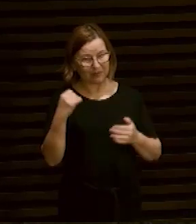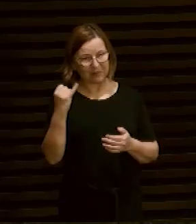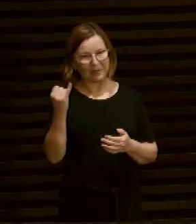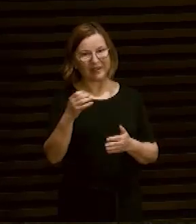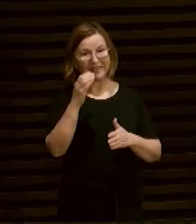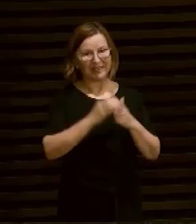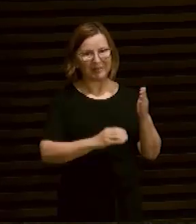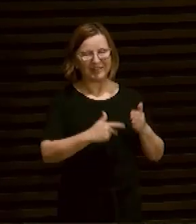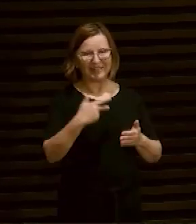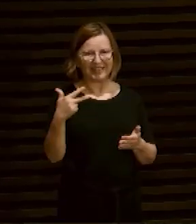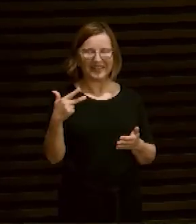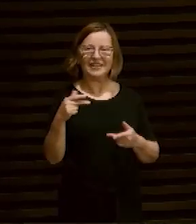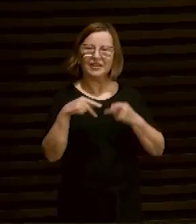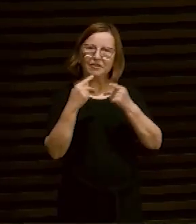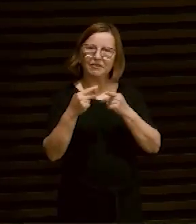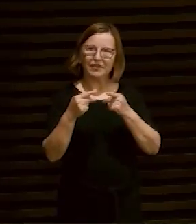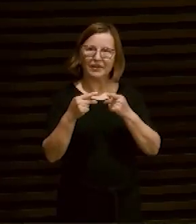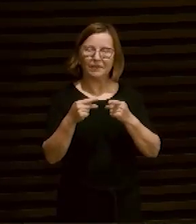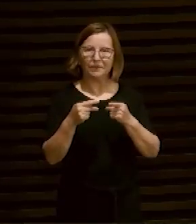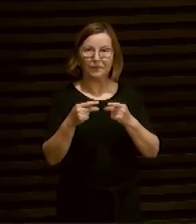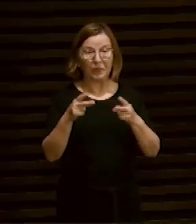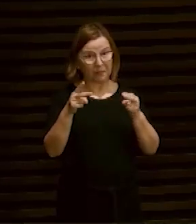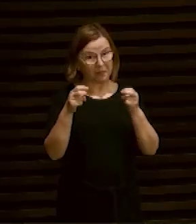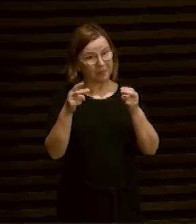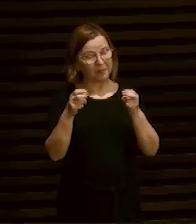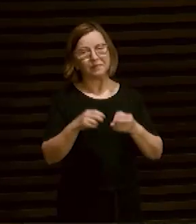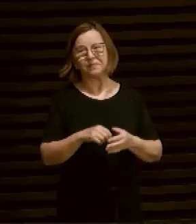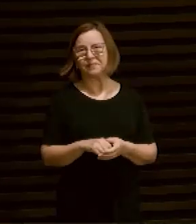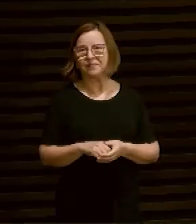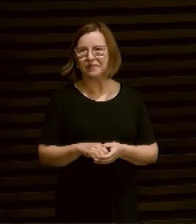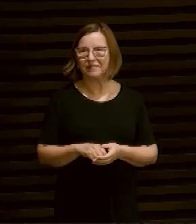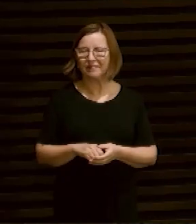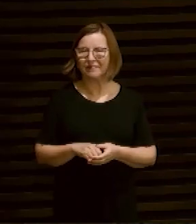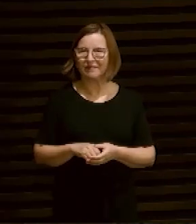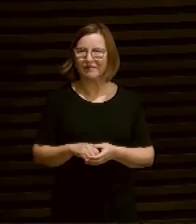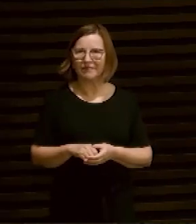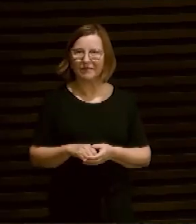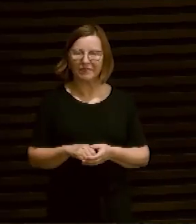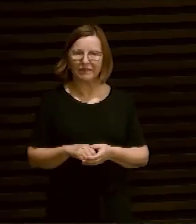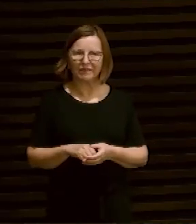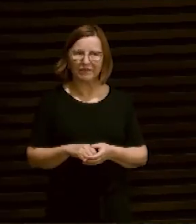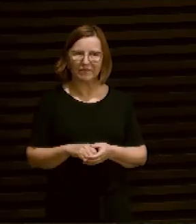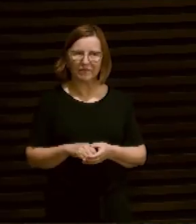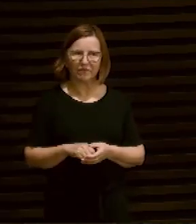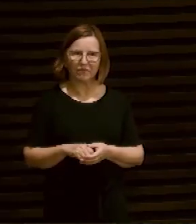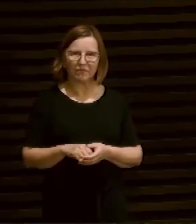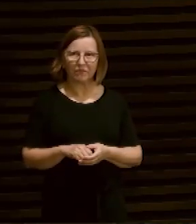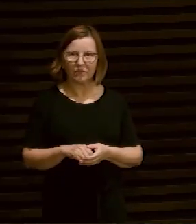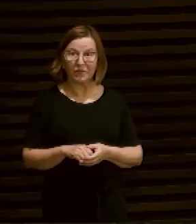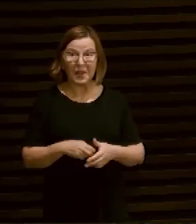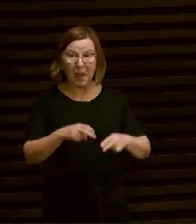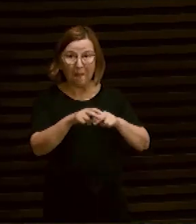capítulo 3, quando ele diz considerai, não é? O verso 3:1, ele diz, por